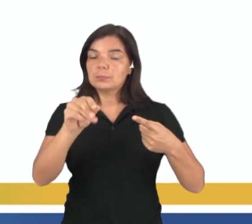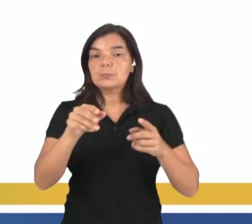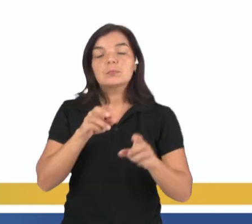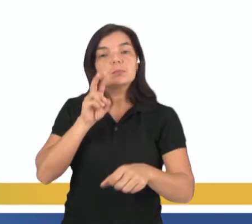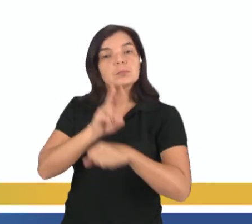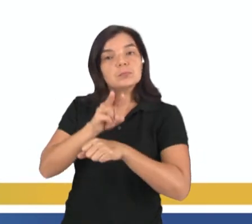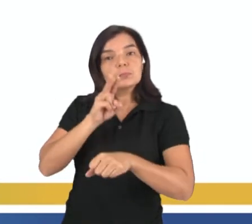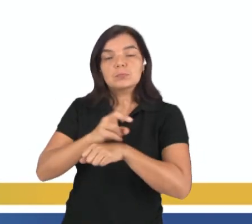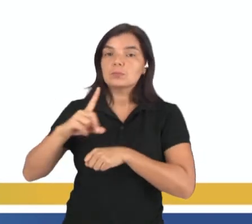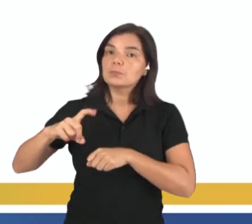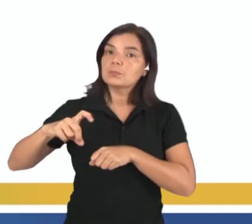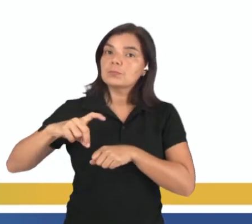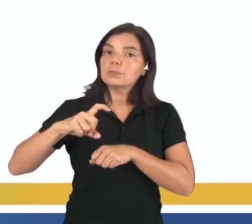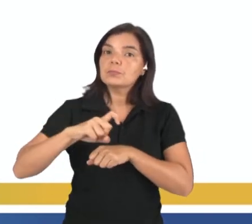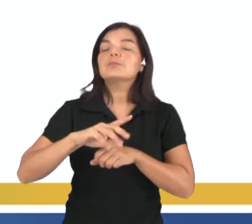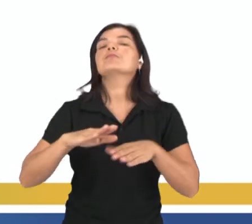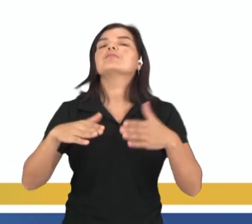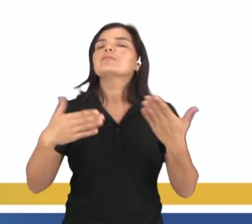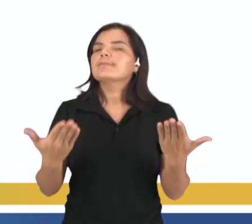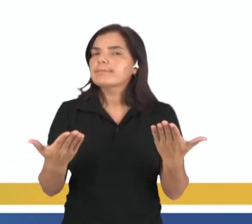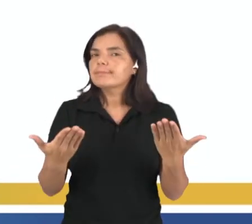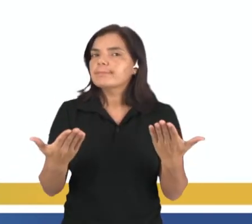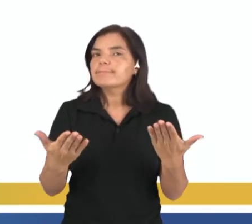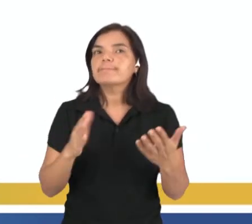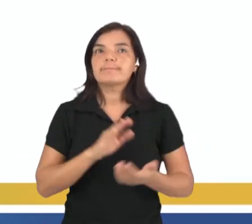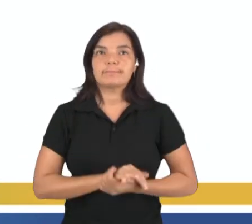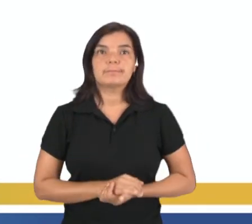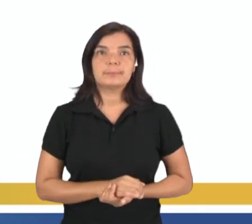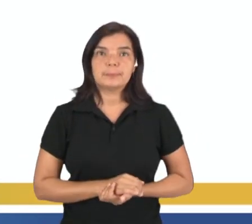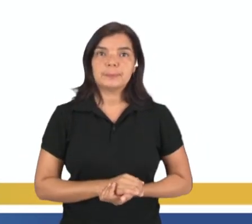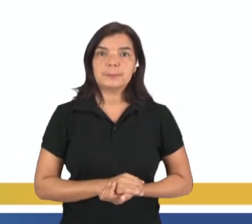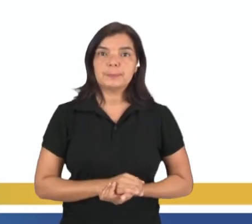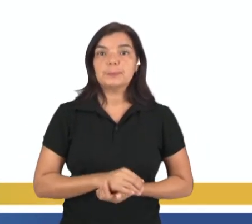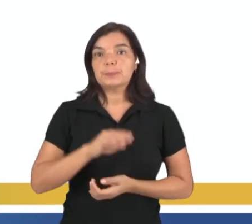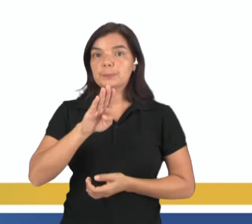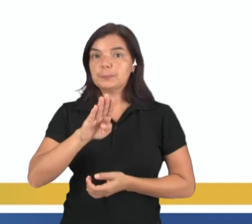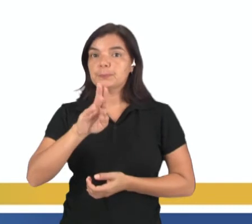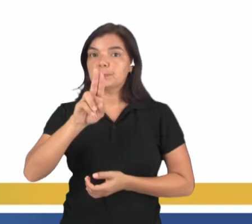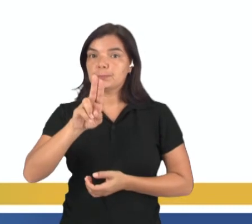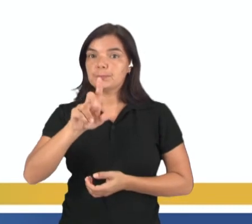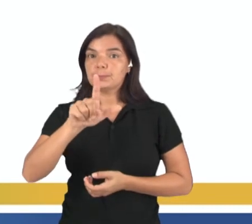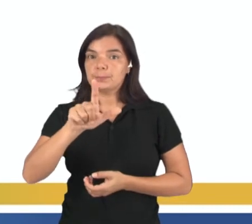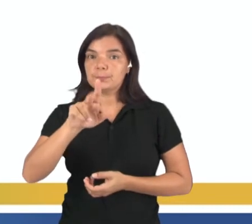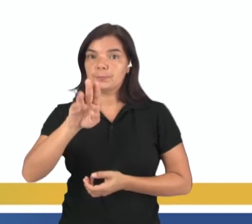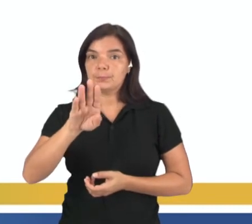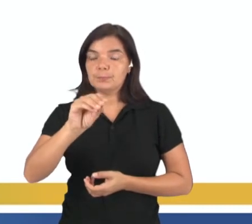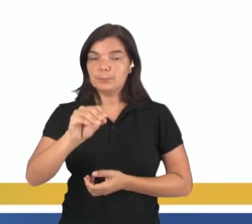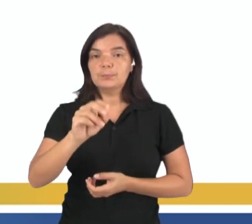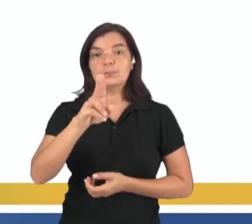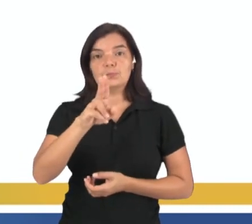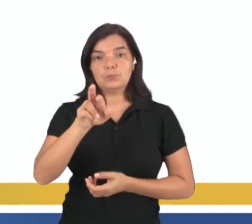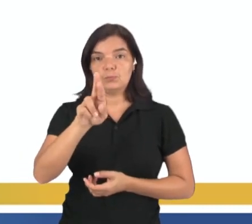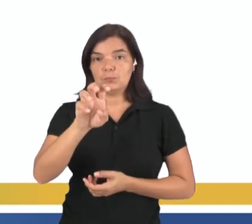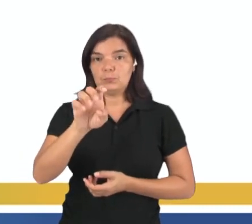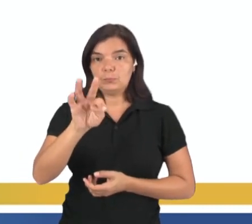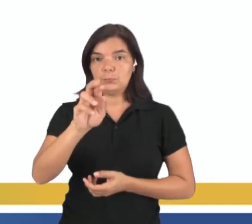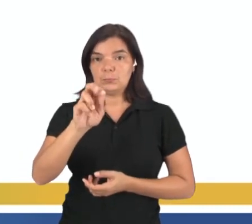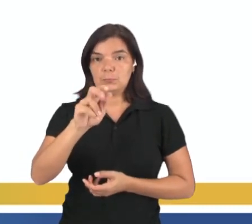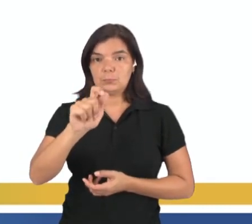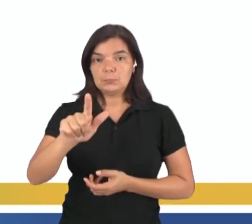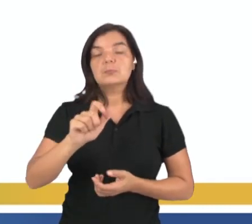a proteger os espermatozoides. E essa glândula é a glândula bulbo-uretral. Segunda